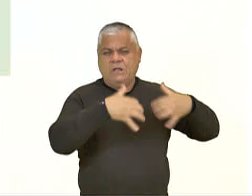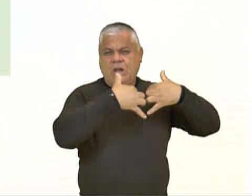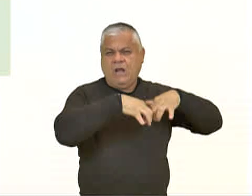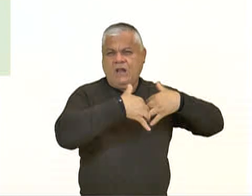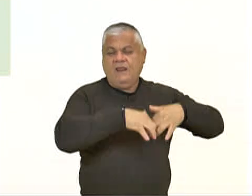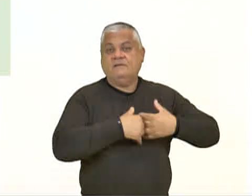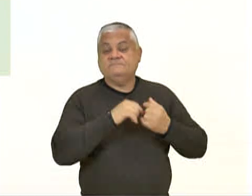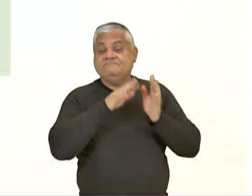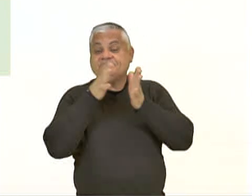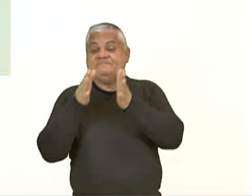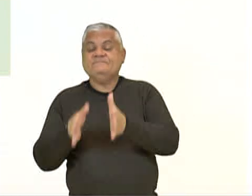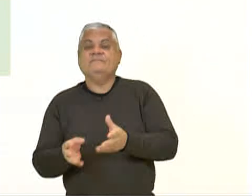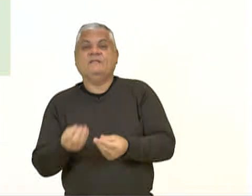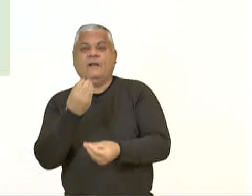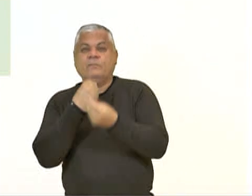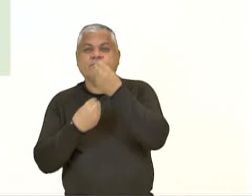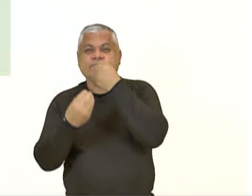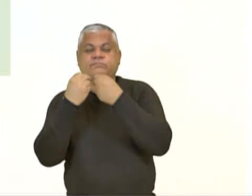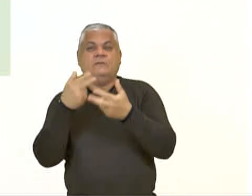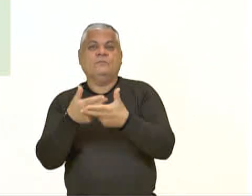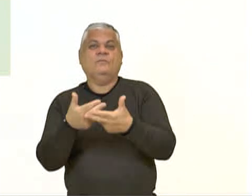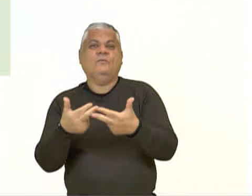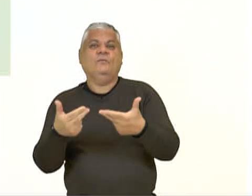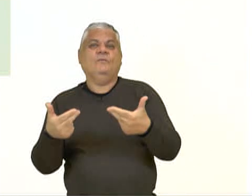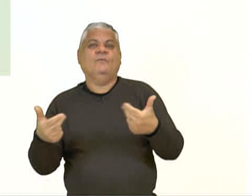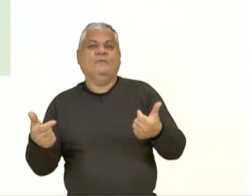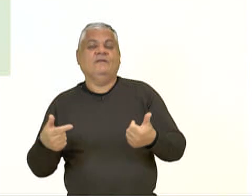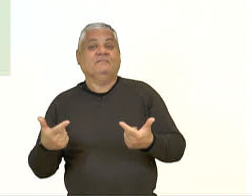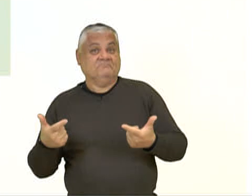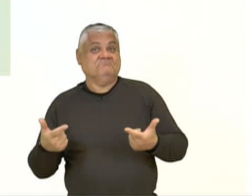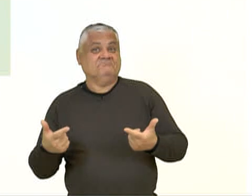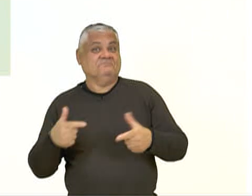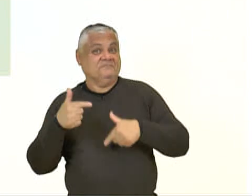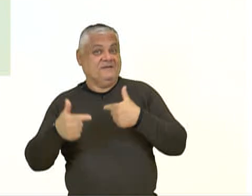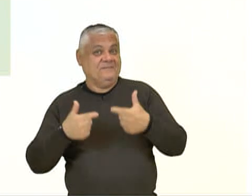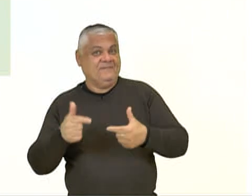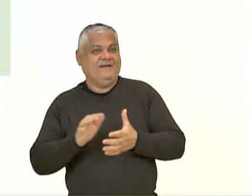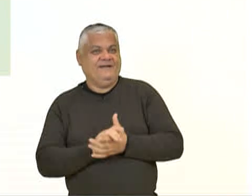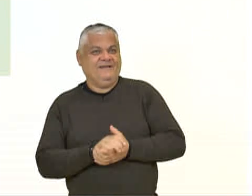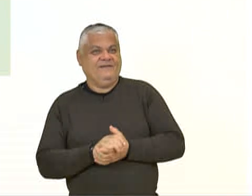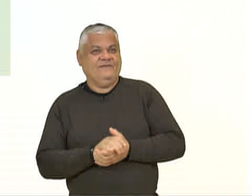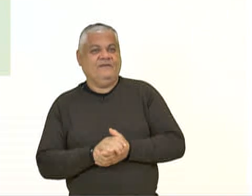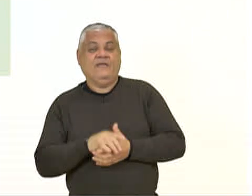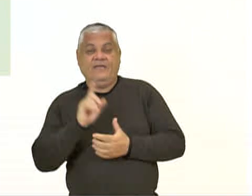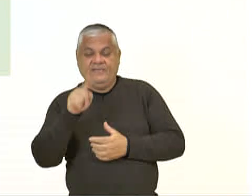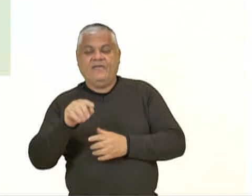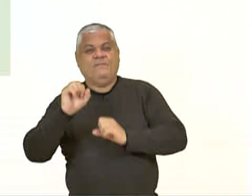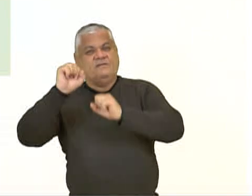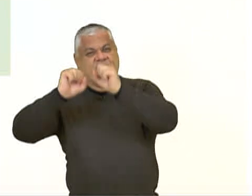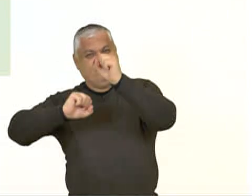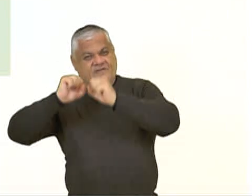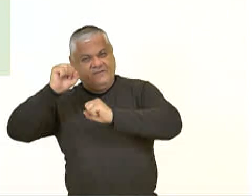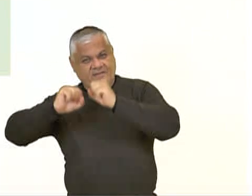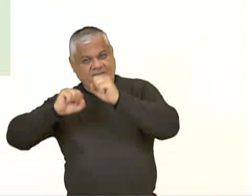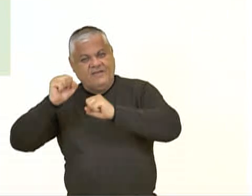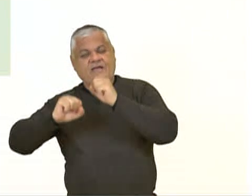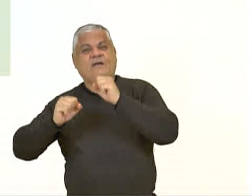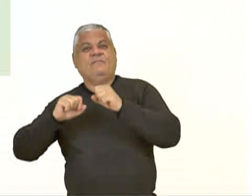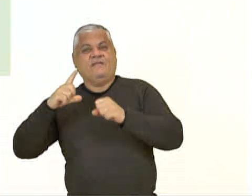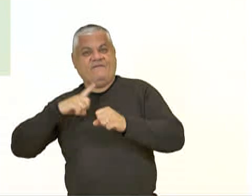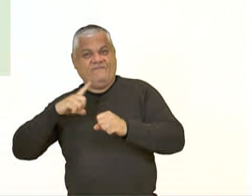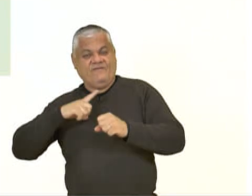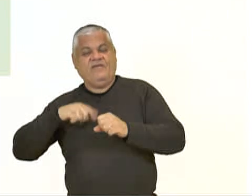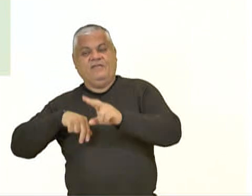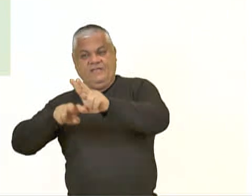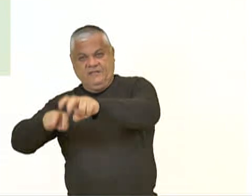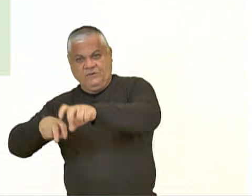utilizado e os produtos que são resultantes dessa atividade, né? Que passam pela indústria, ou seja, a matéria-prima vem da